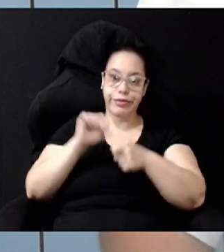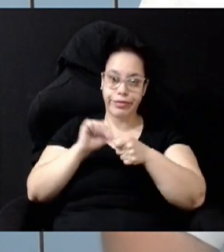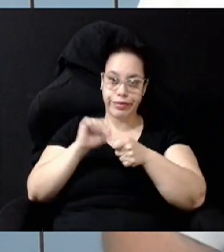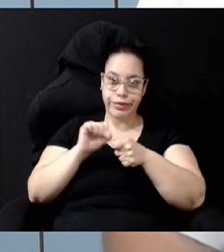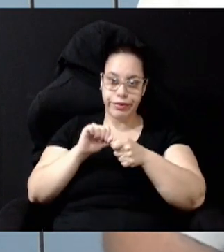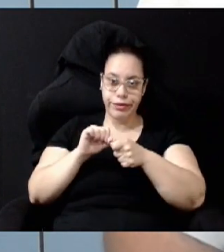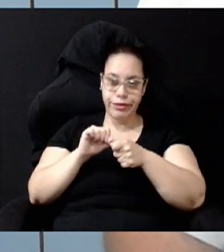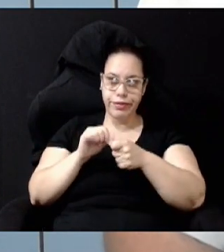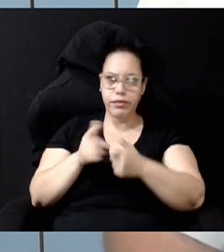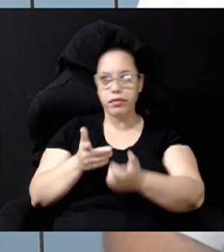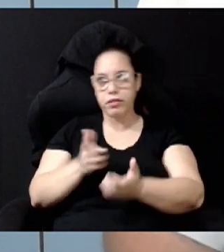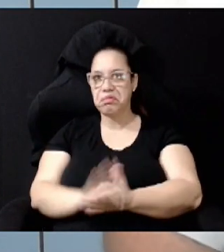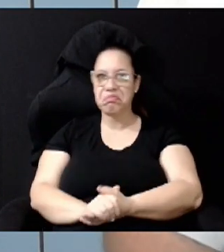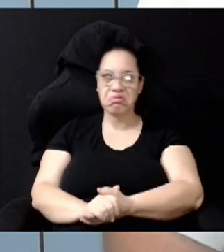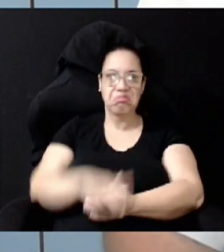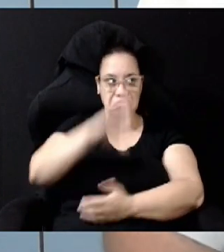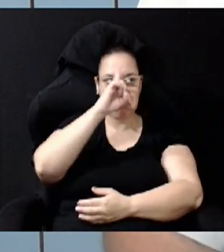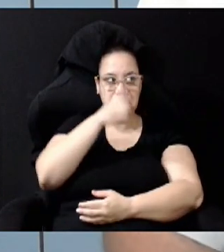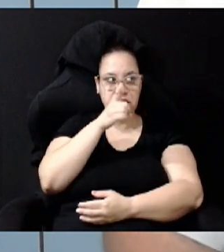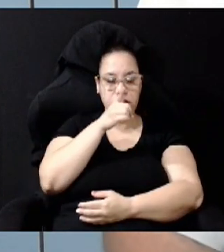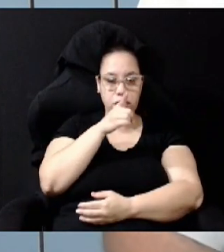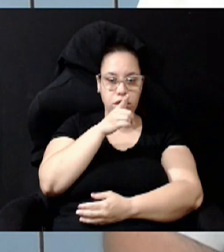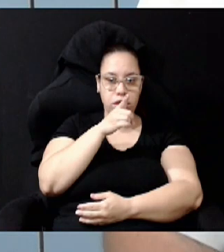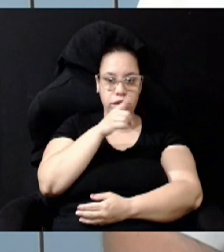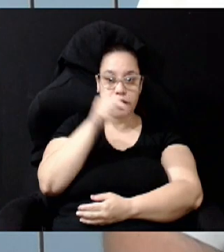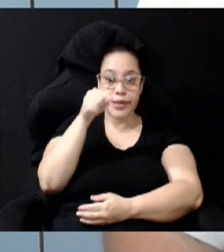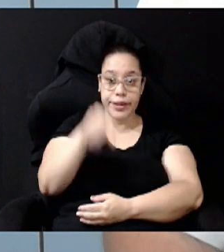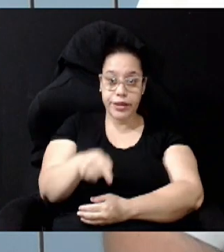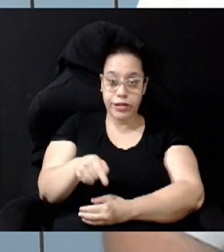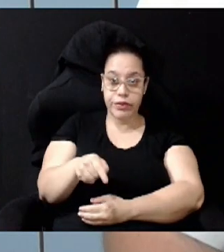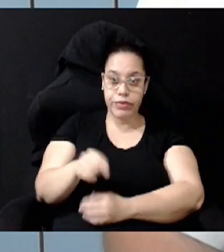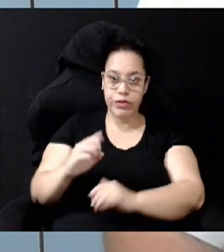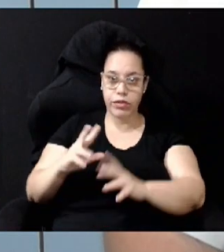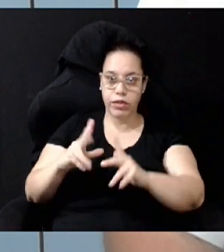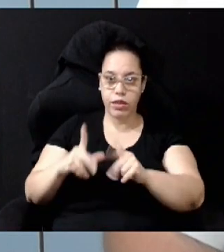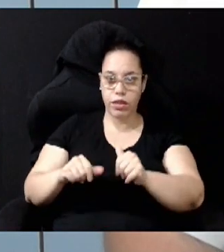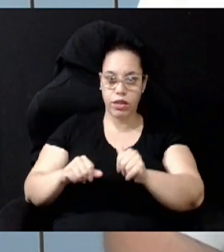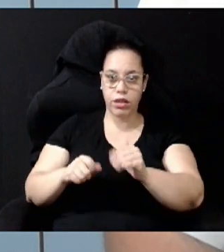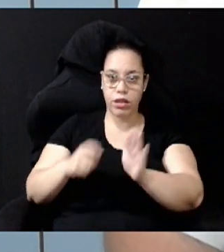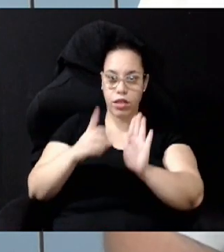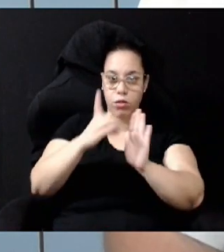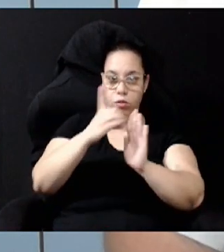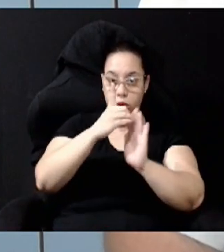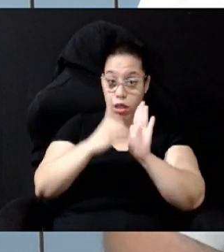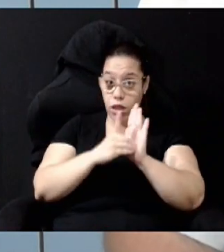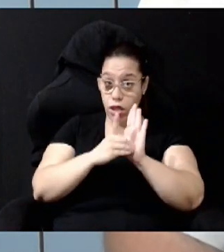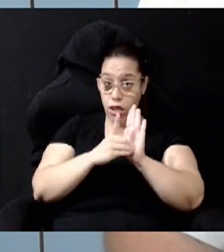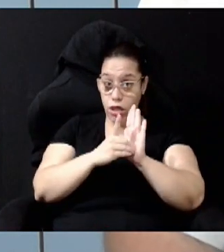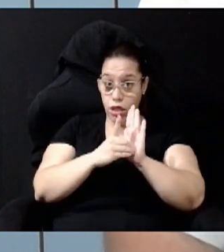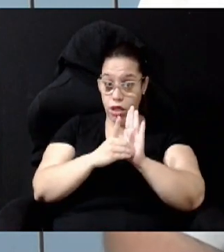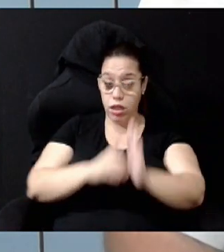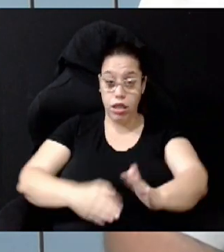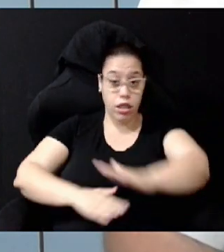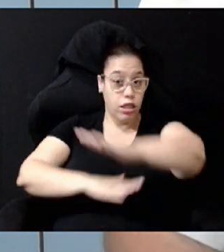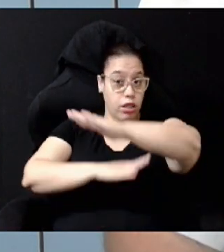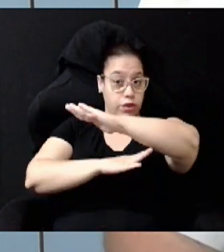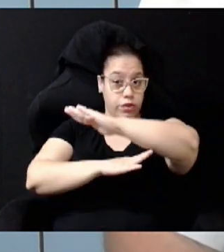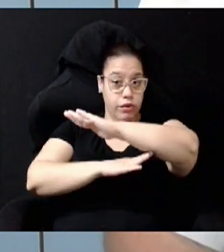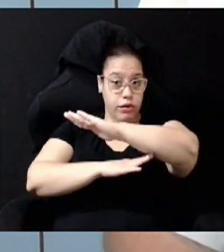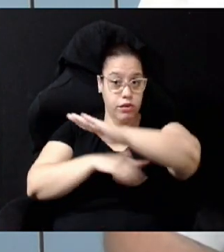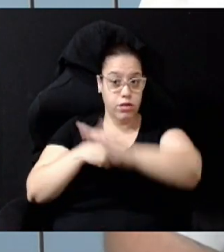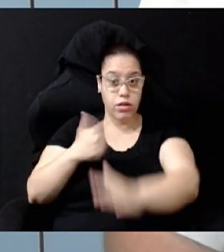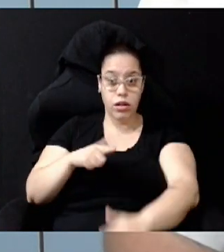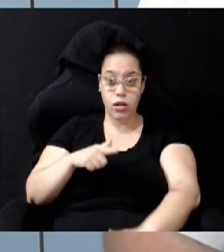as decisões foram tomadas aqui, todas por decreto. E a Câmara não